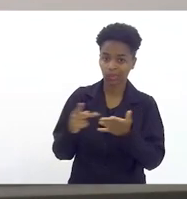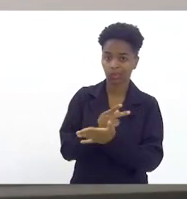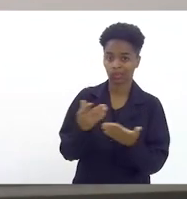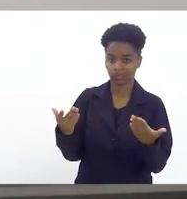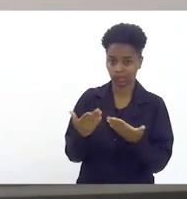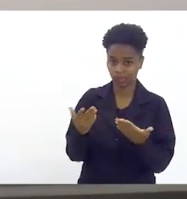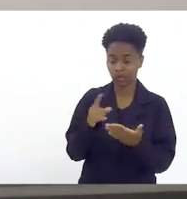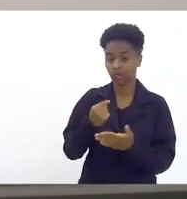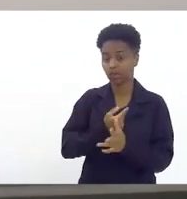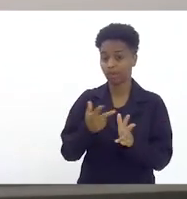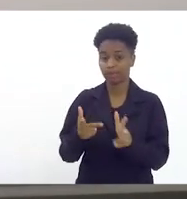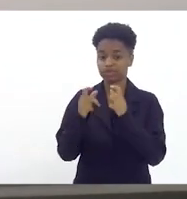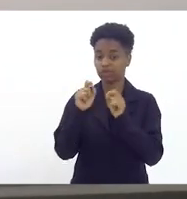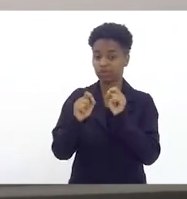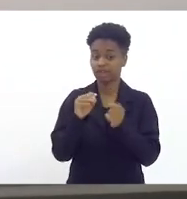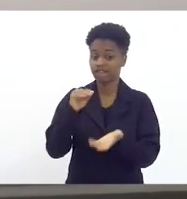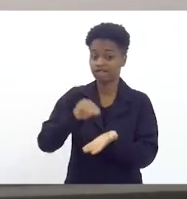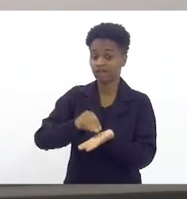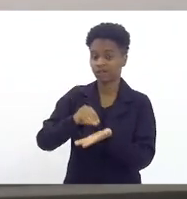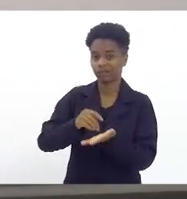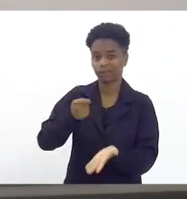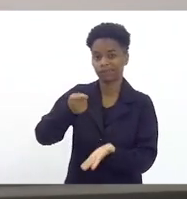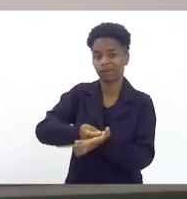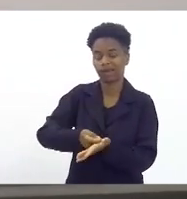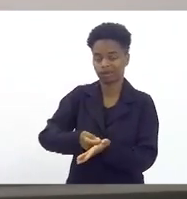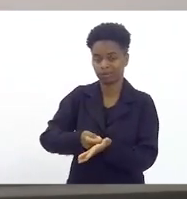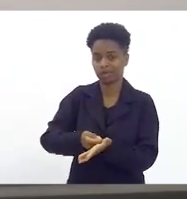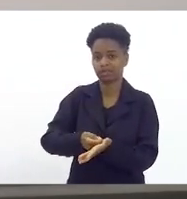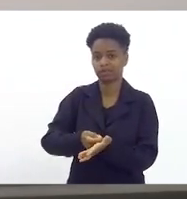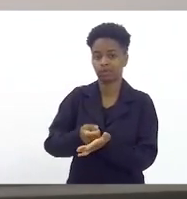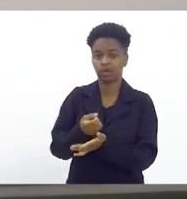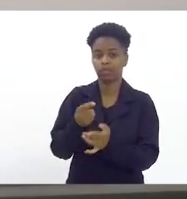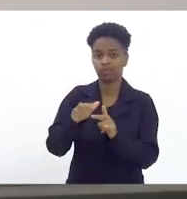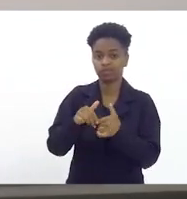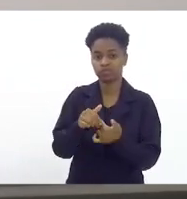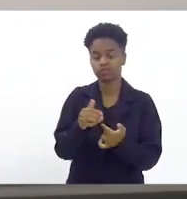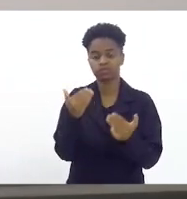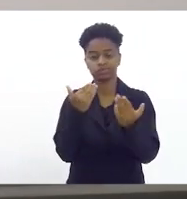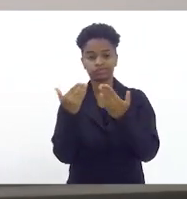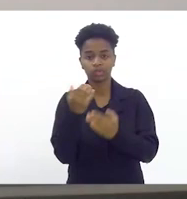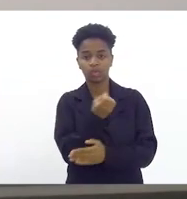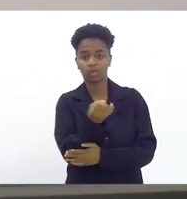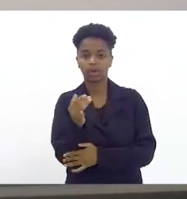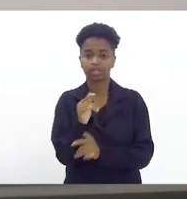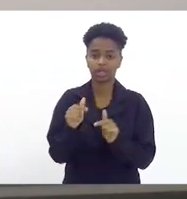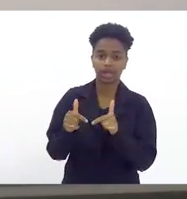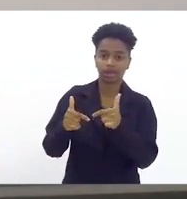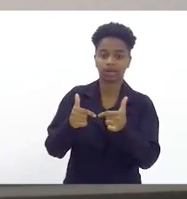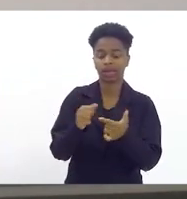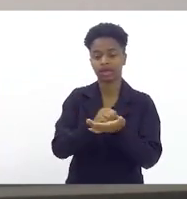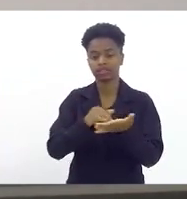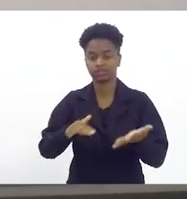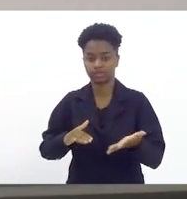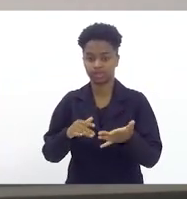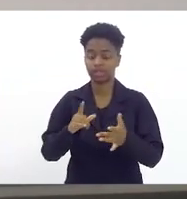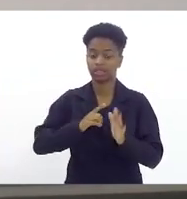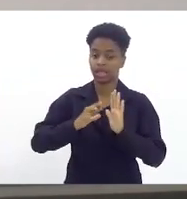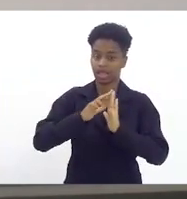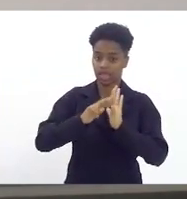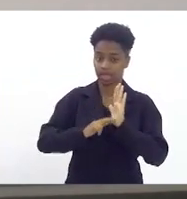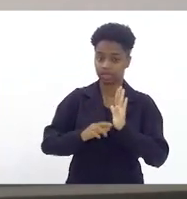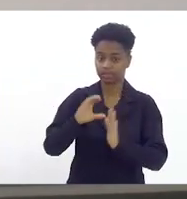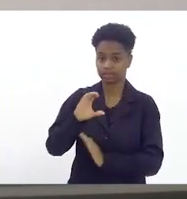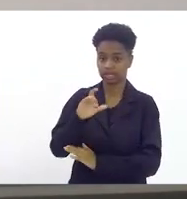a falta de pagamento do quantitativo de atividades e aulas ministradas existe uma regra na CLT no